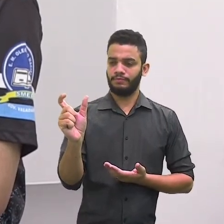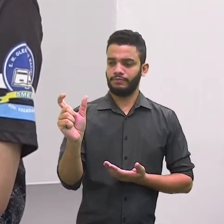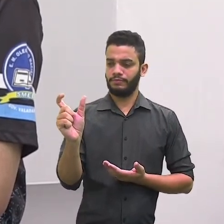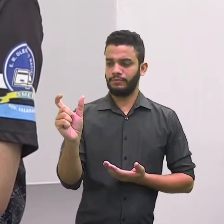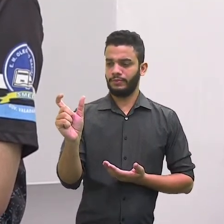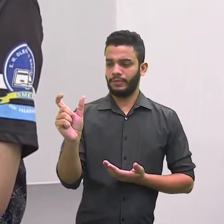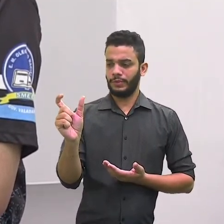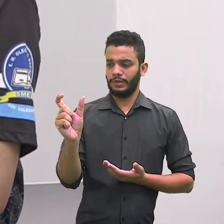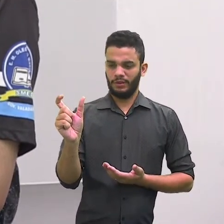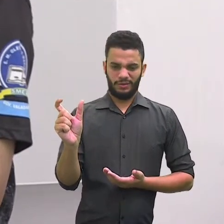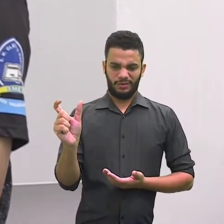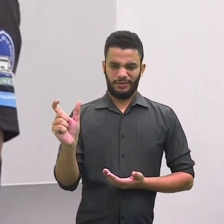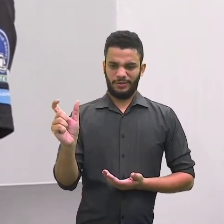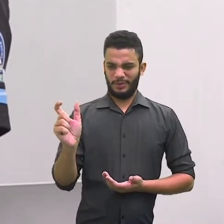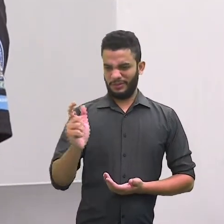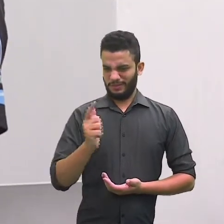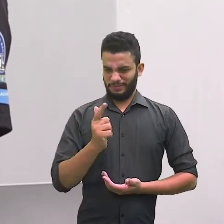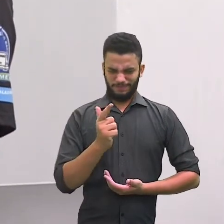Horroroso.